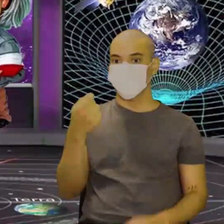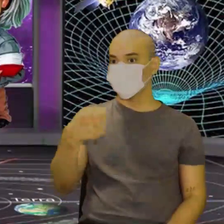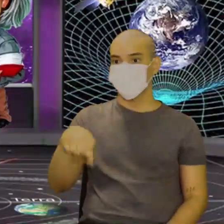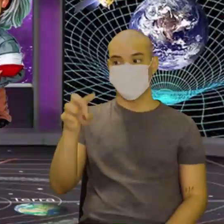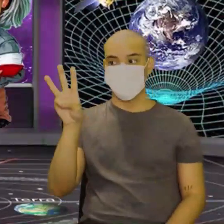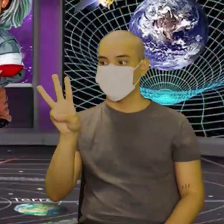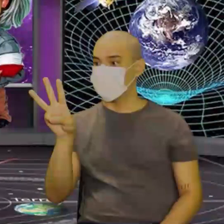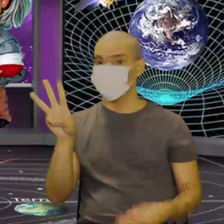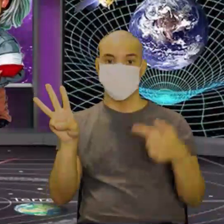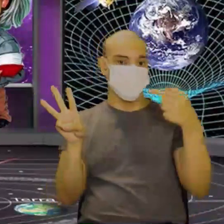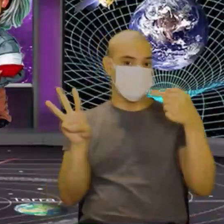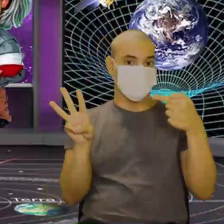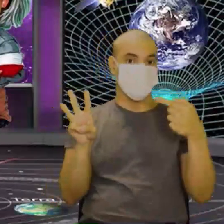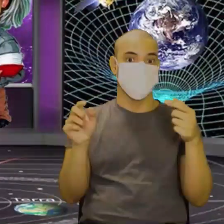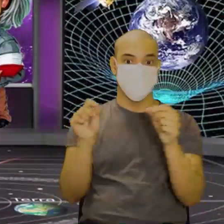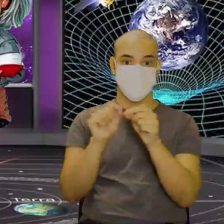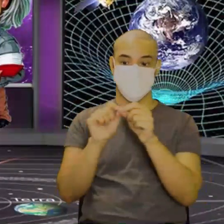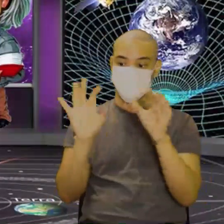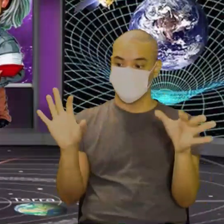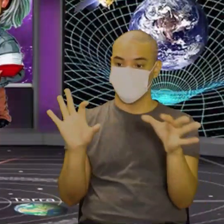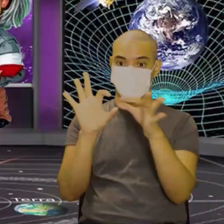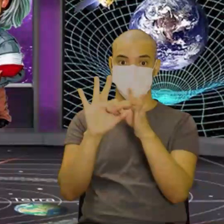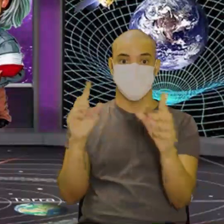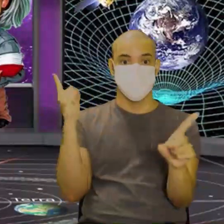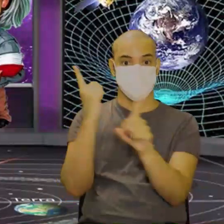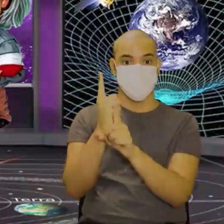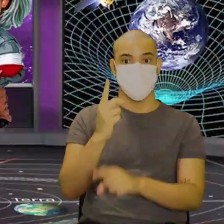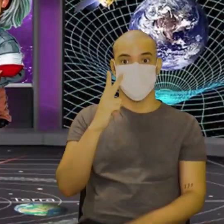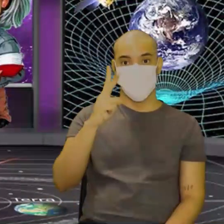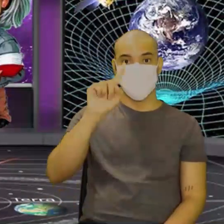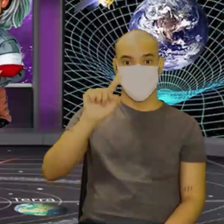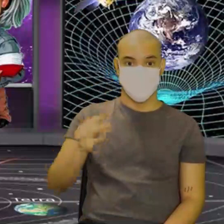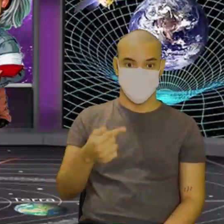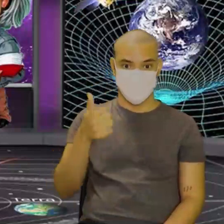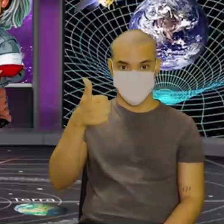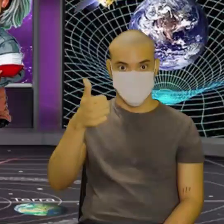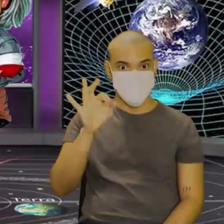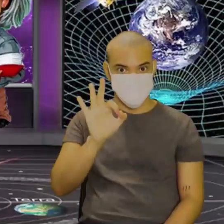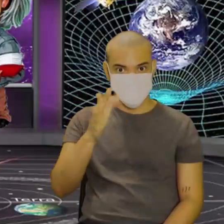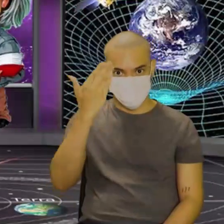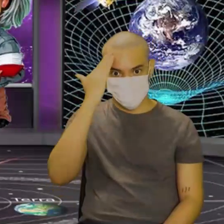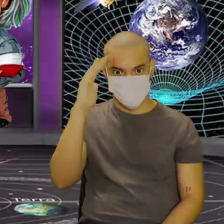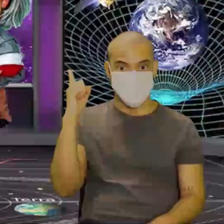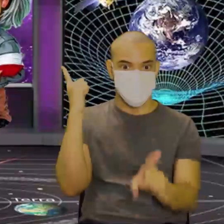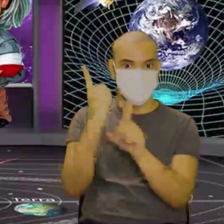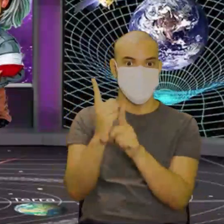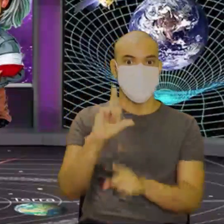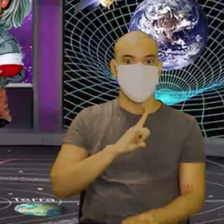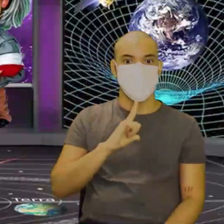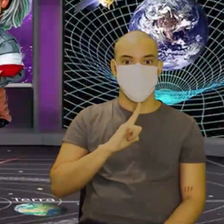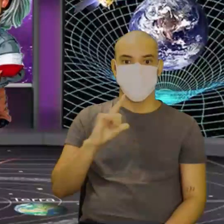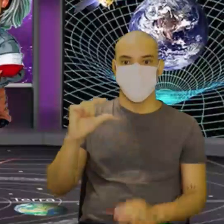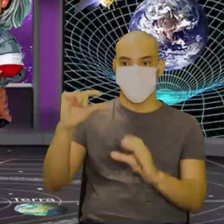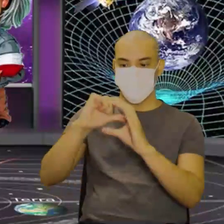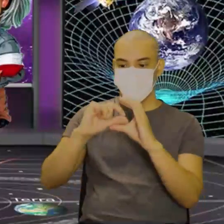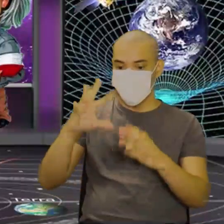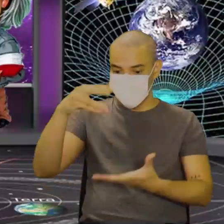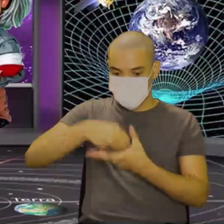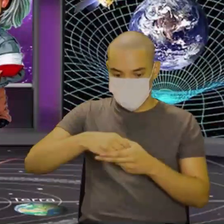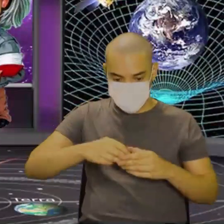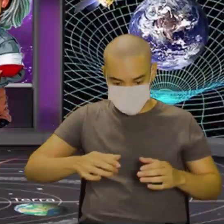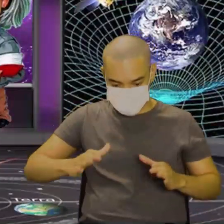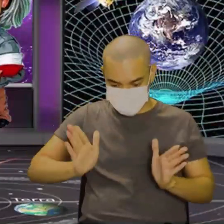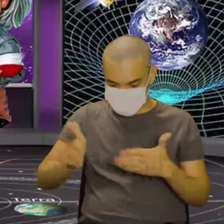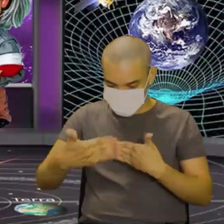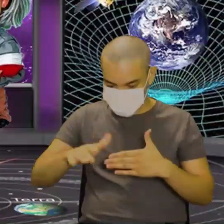3 nem 7. A gente fez a associação e achou esse valor aí. Entendido isso, se ele tiver esse capacitor lá na caixinha de ferramenta